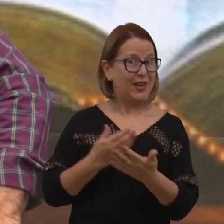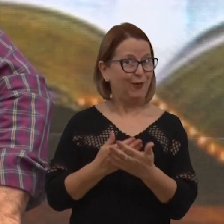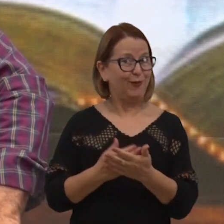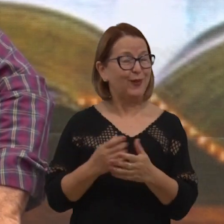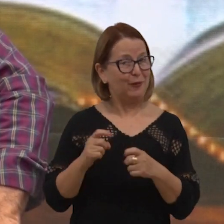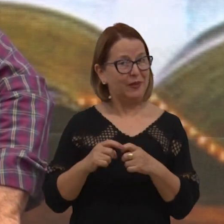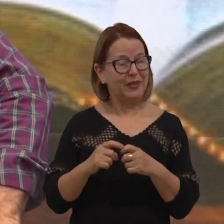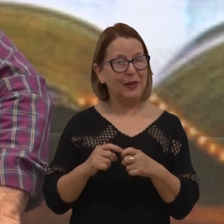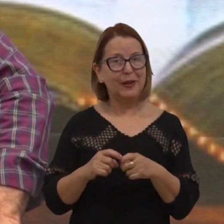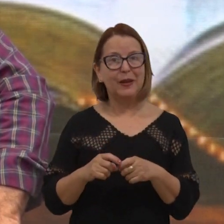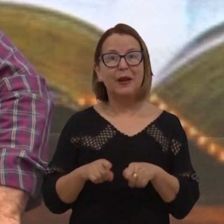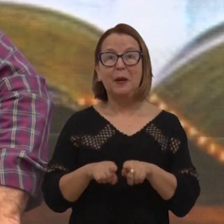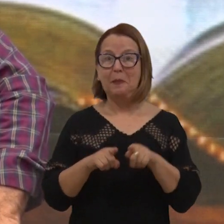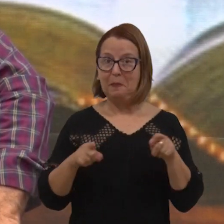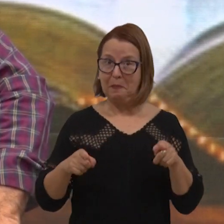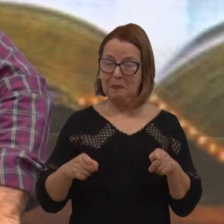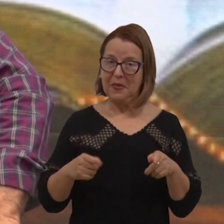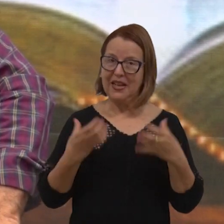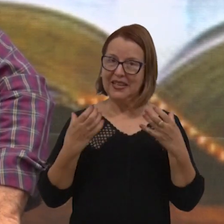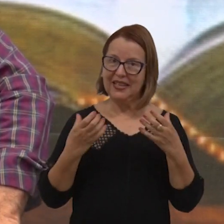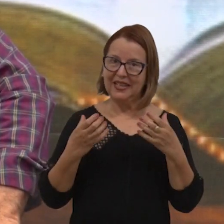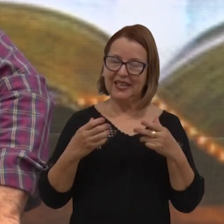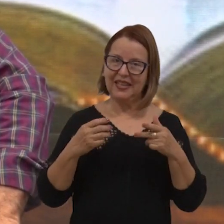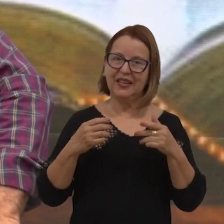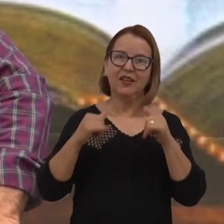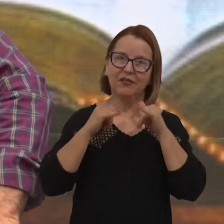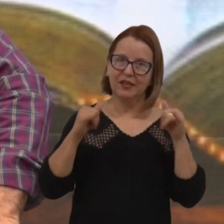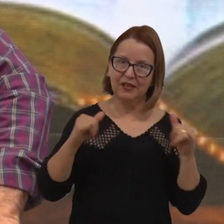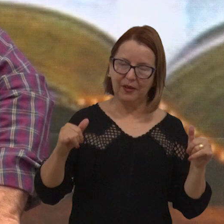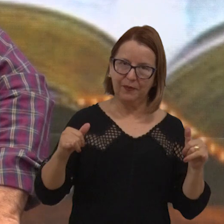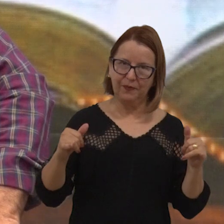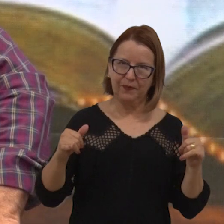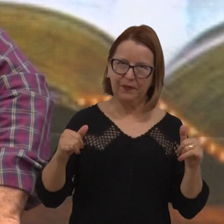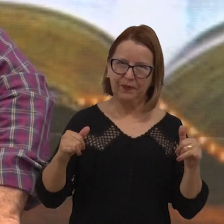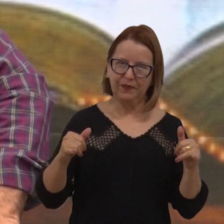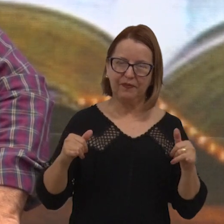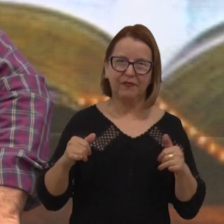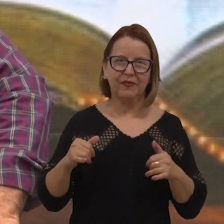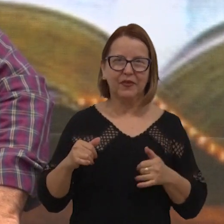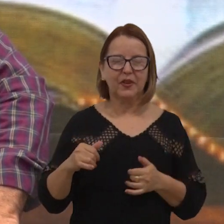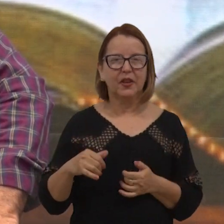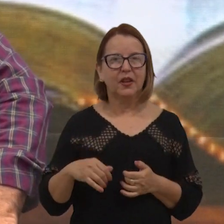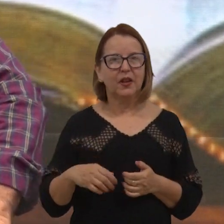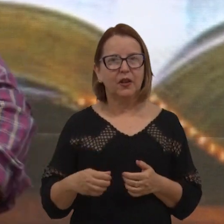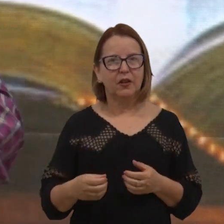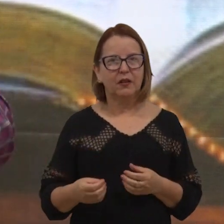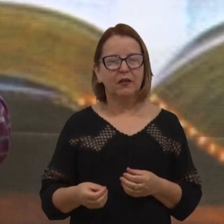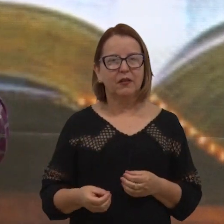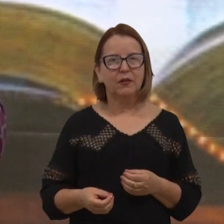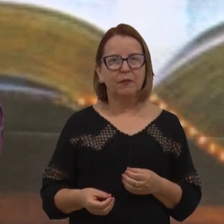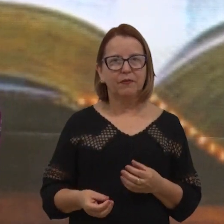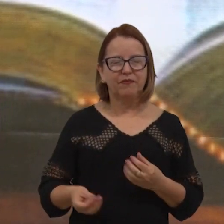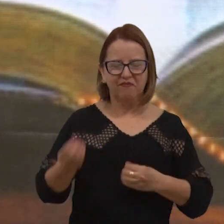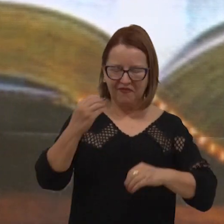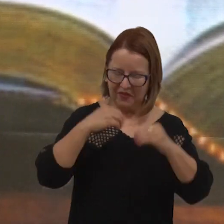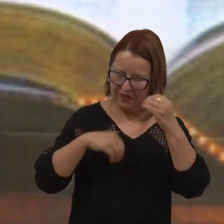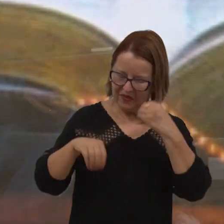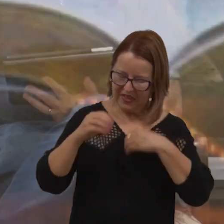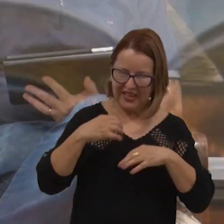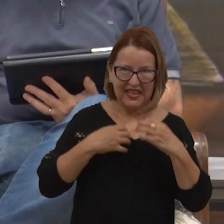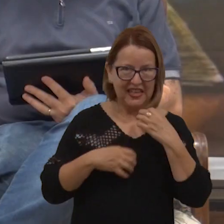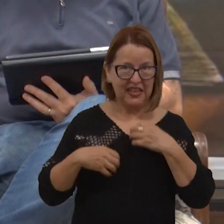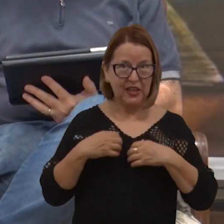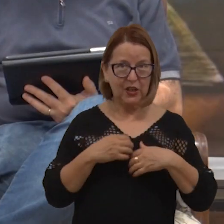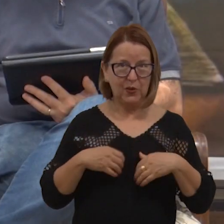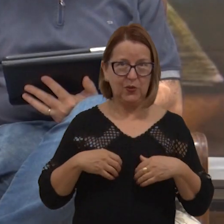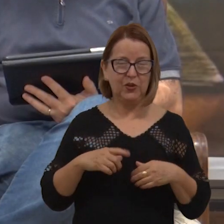dizer para vocês uma coisa, que o estresse, essas angústias que